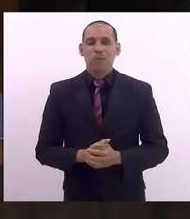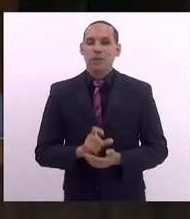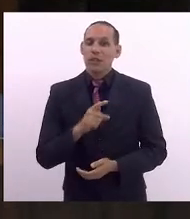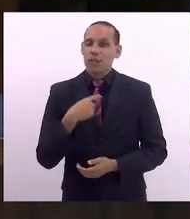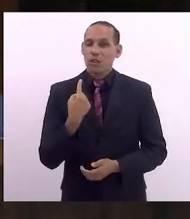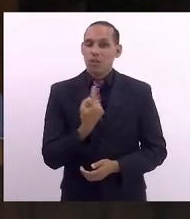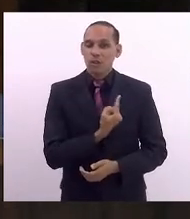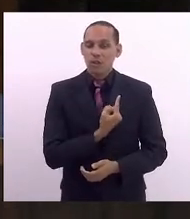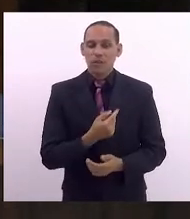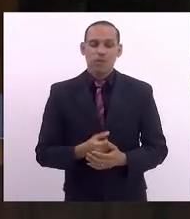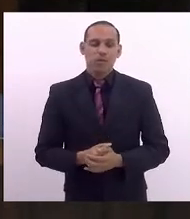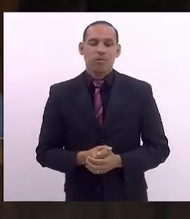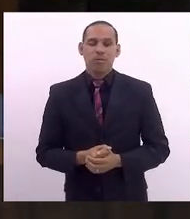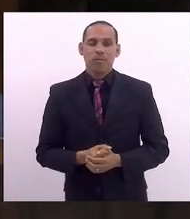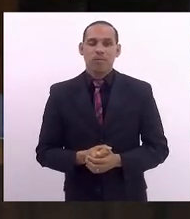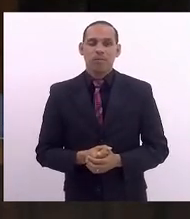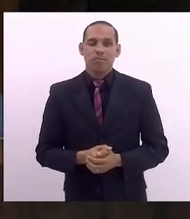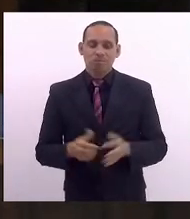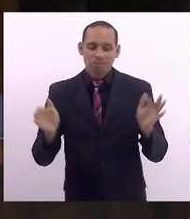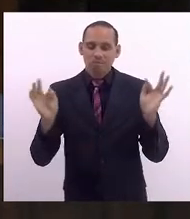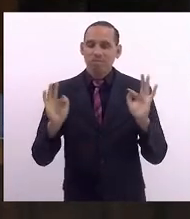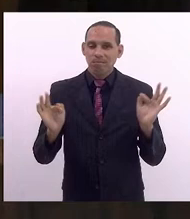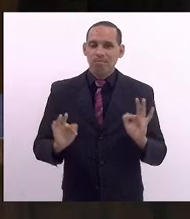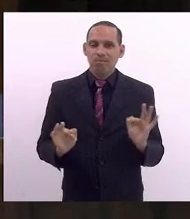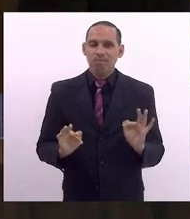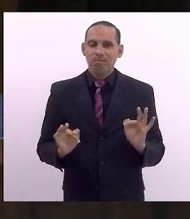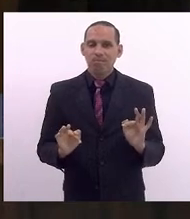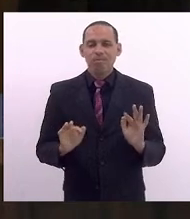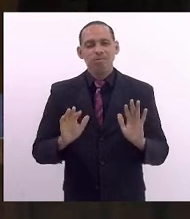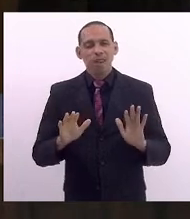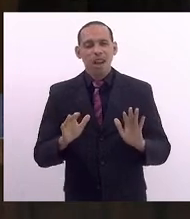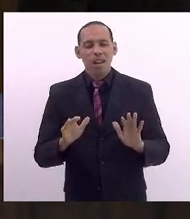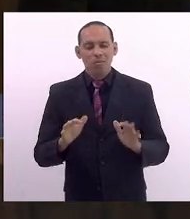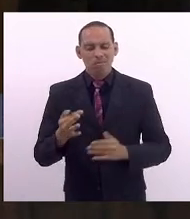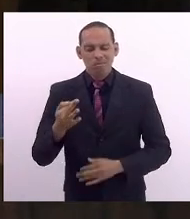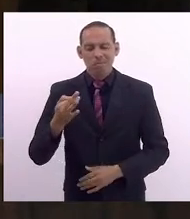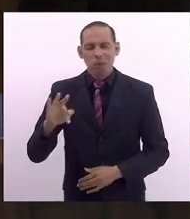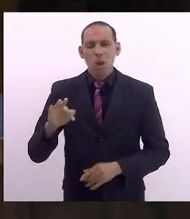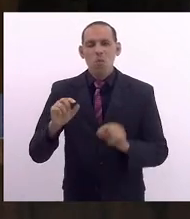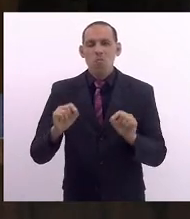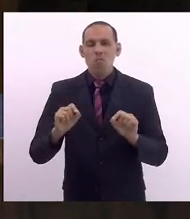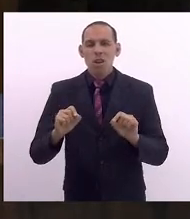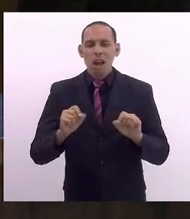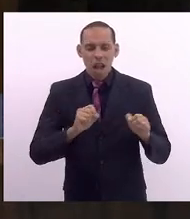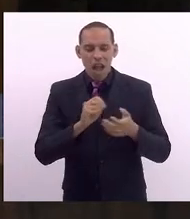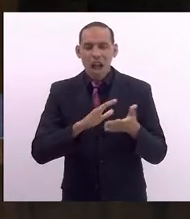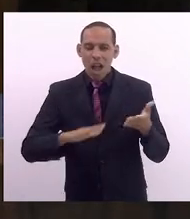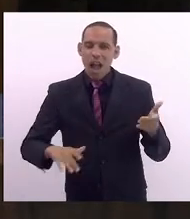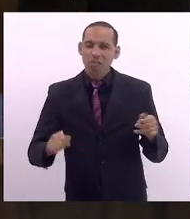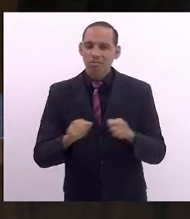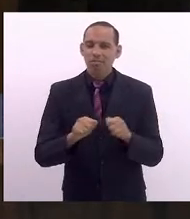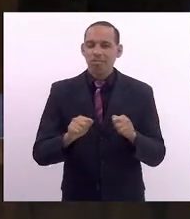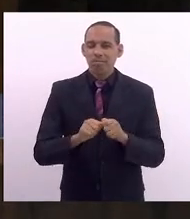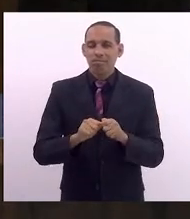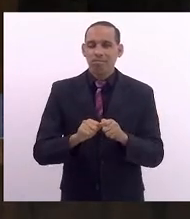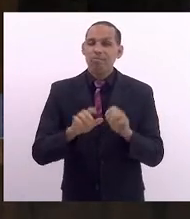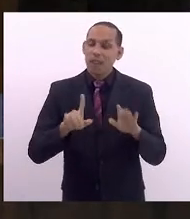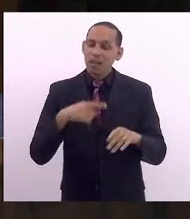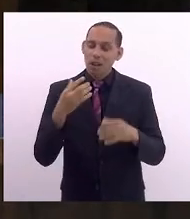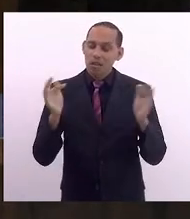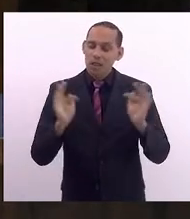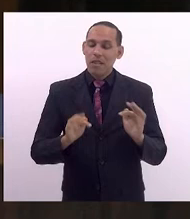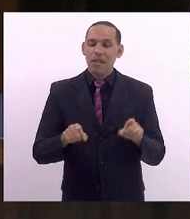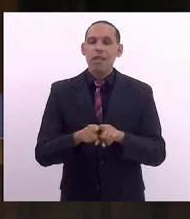nós é uma felicidade dolorosa ter que fazer essa atividade, mas para nós também há essa felicidade